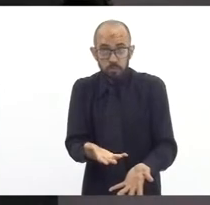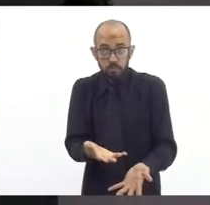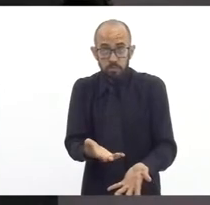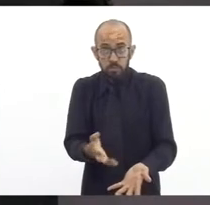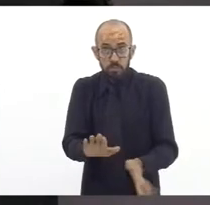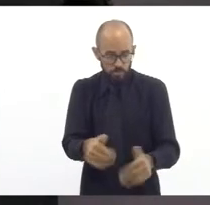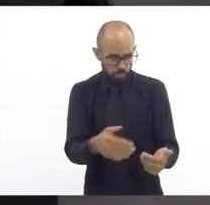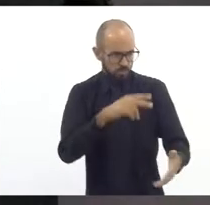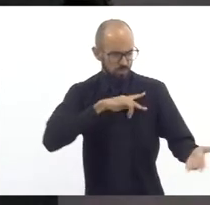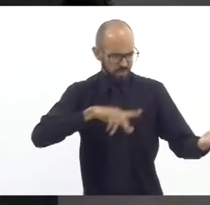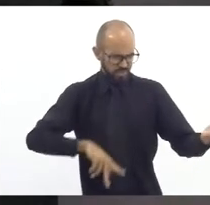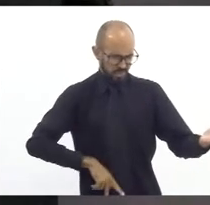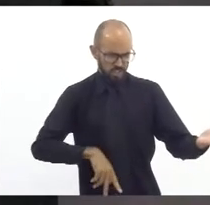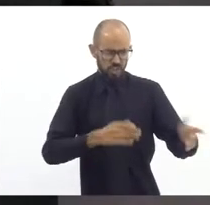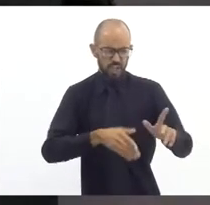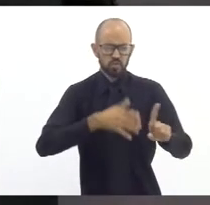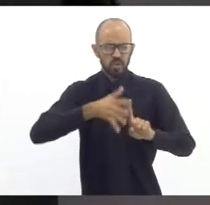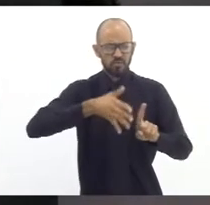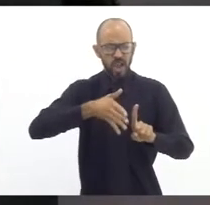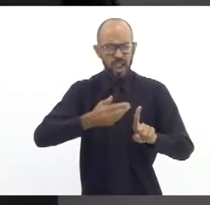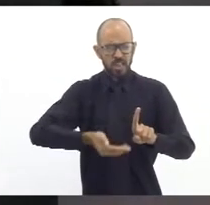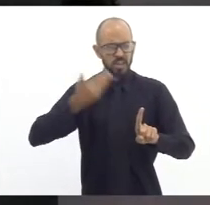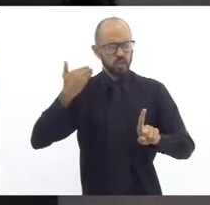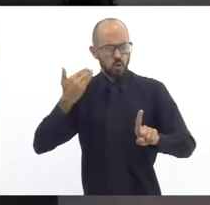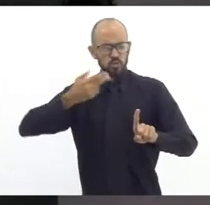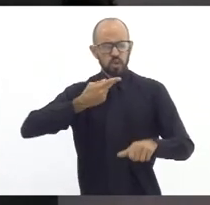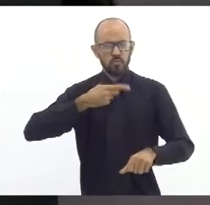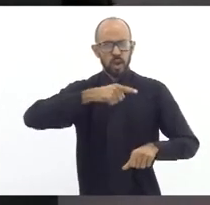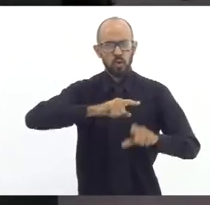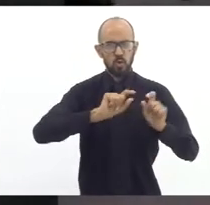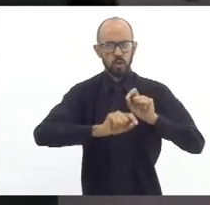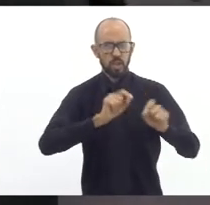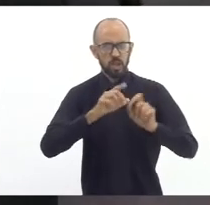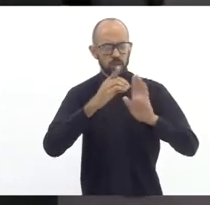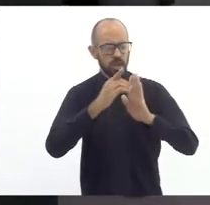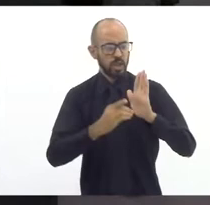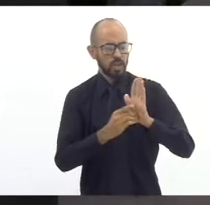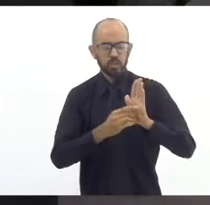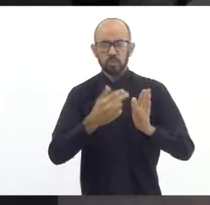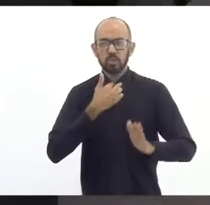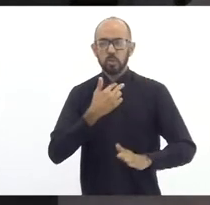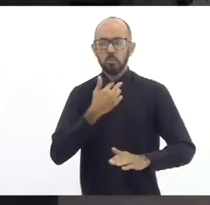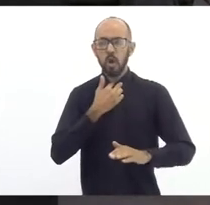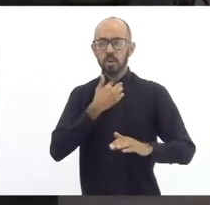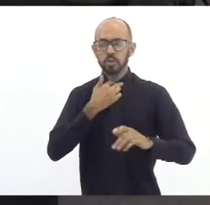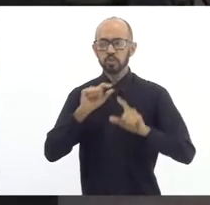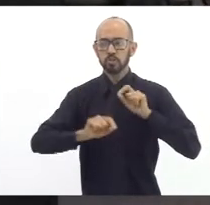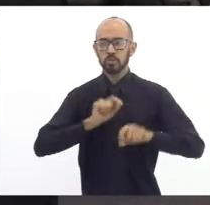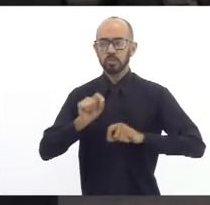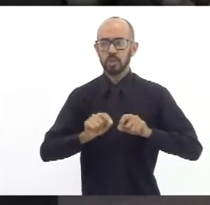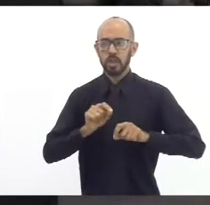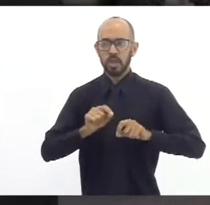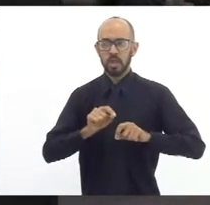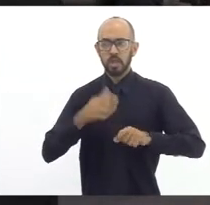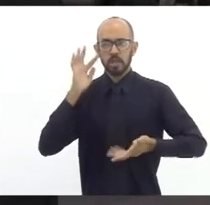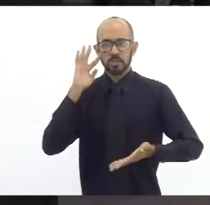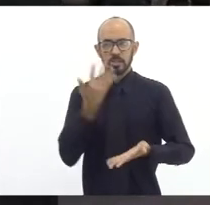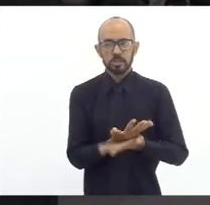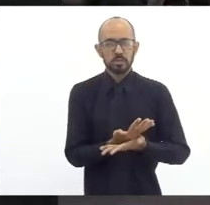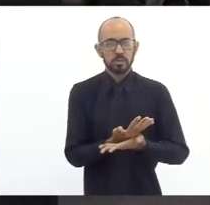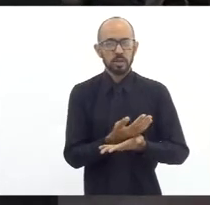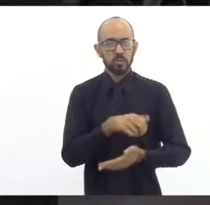anterior, o senhor fez questão de frisar que o decreto não poderia abranger as decisões da